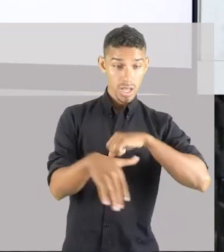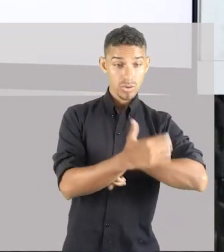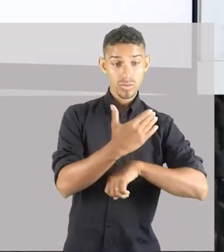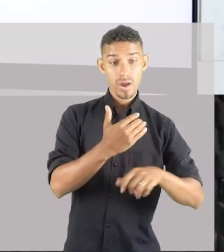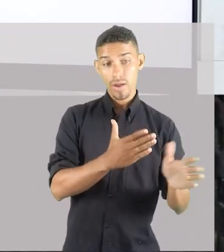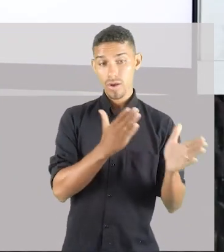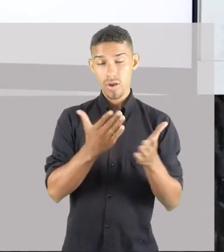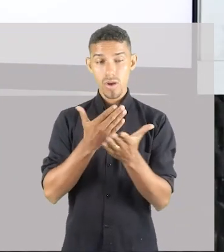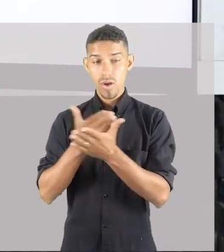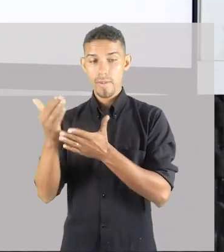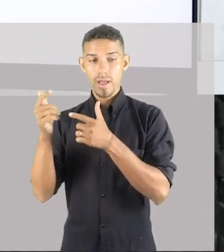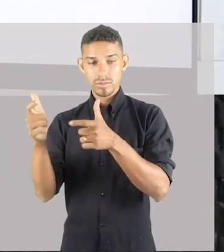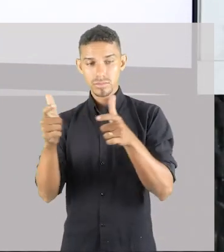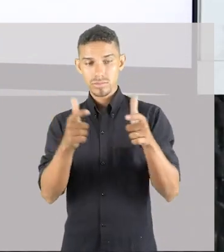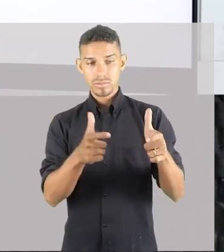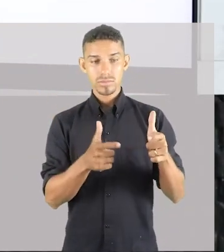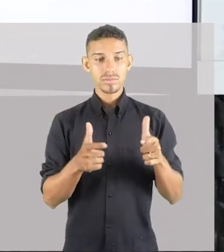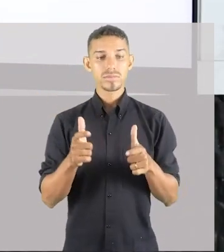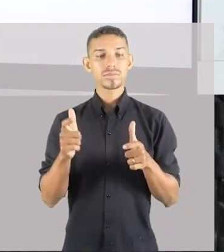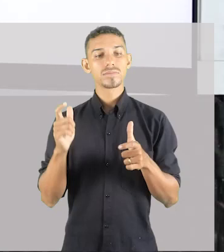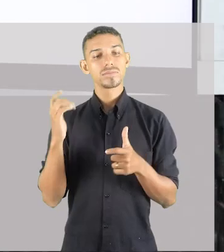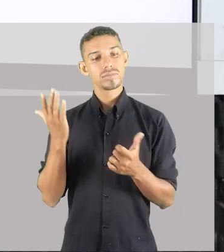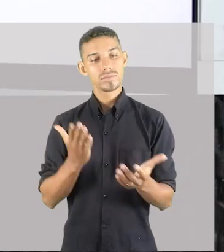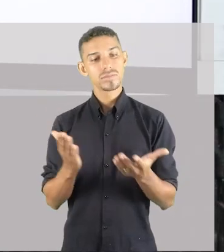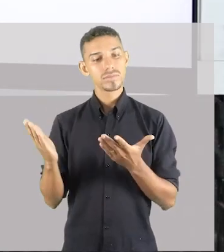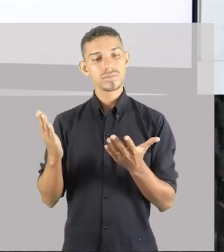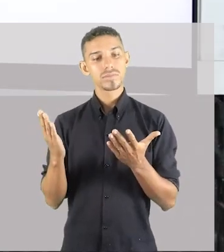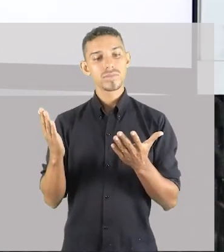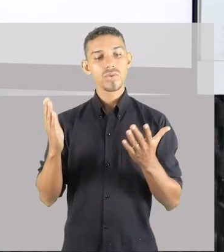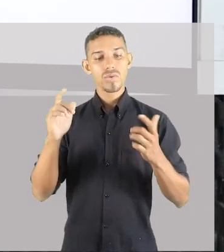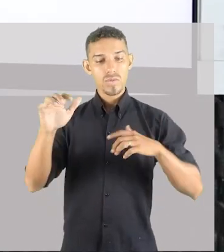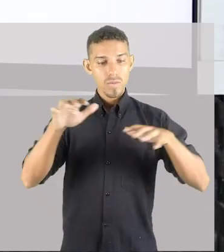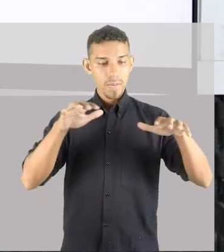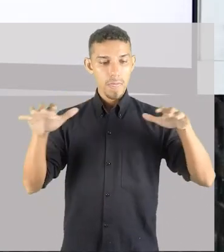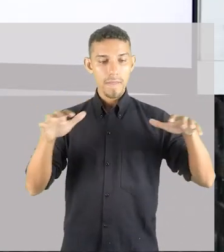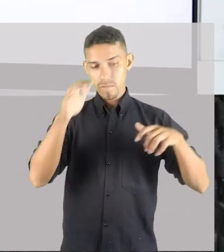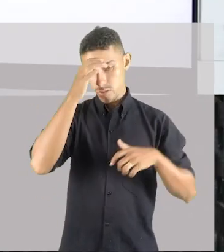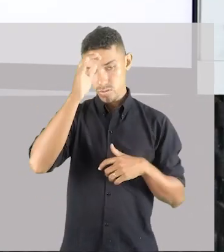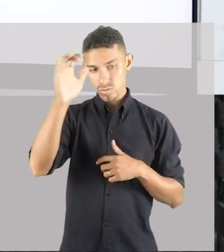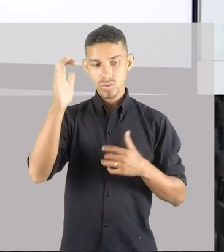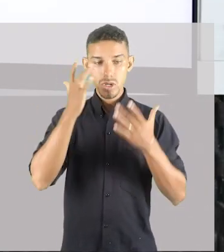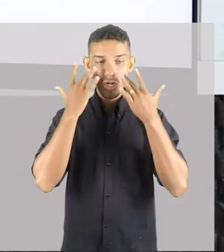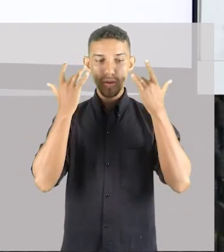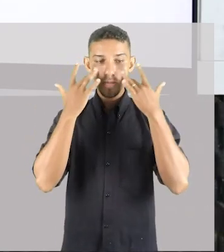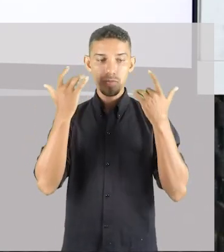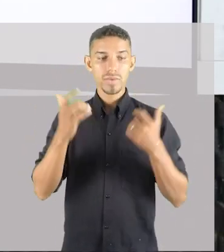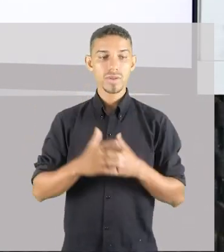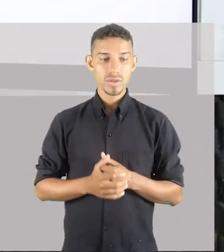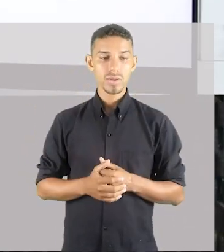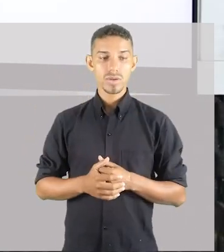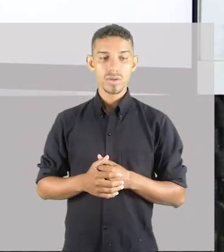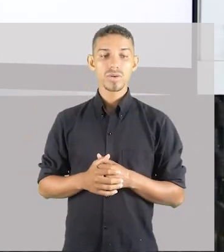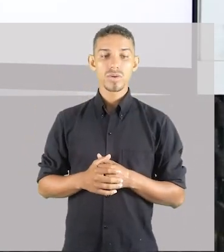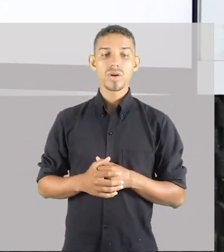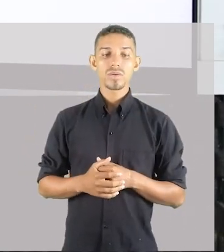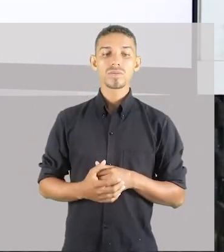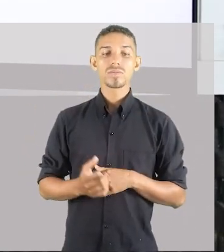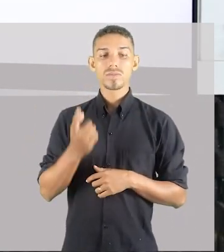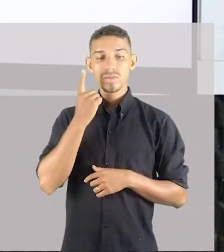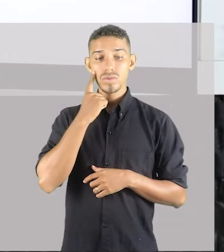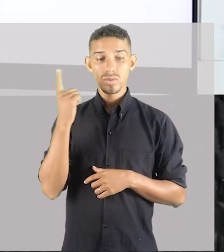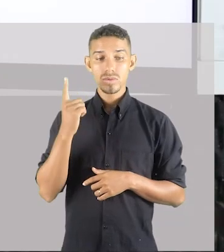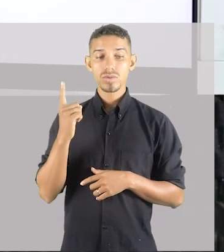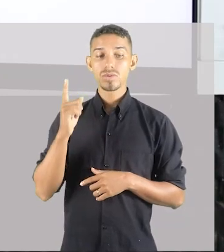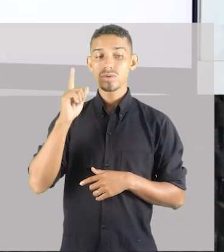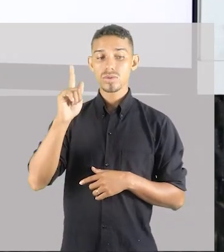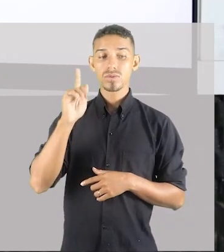começa os espaços de validação a de difusão de cultura e arte o Gustavo e Otávio Pandolfo os gêmeos